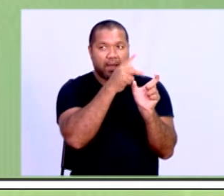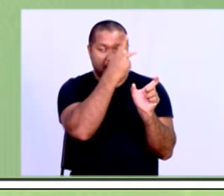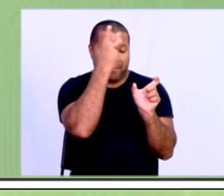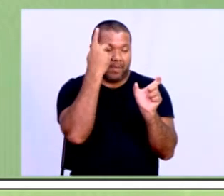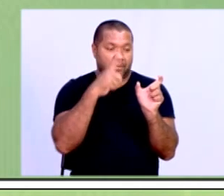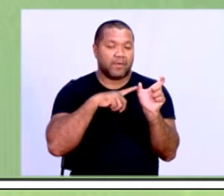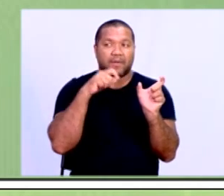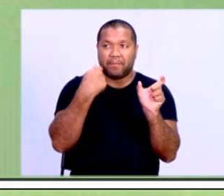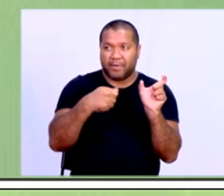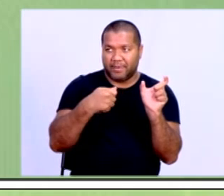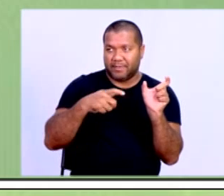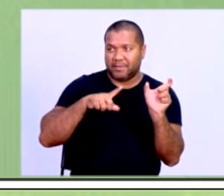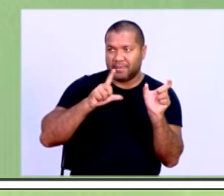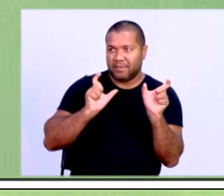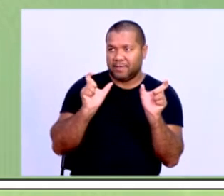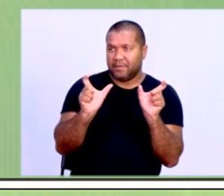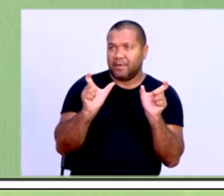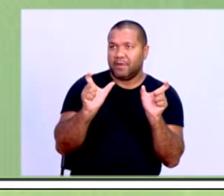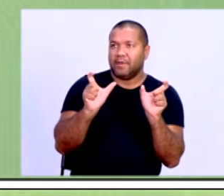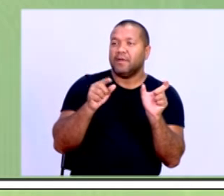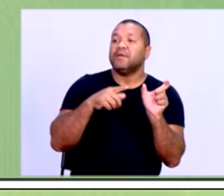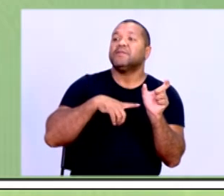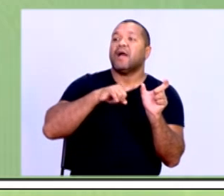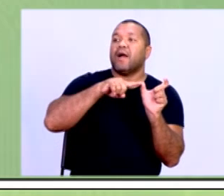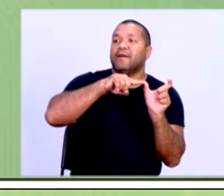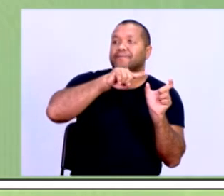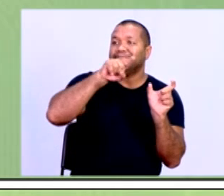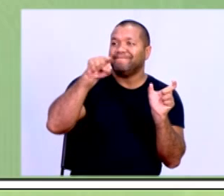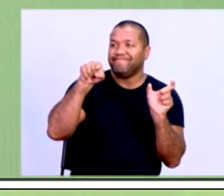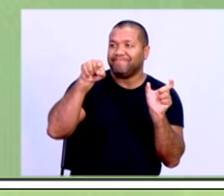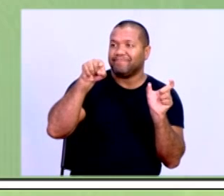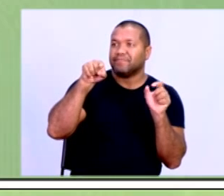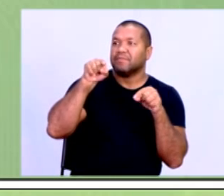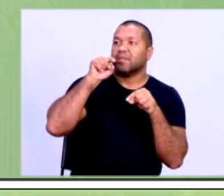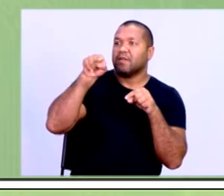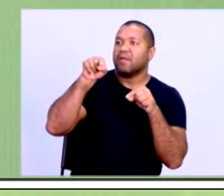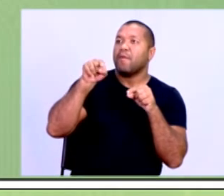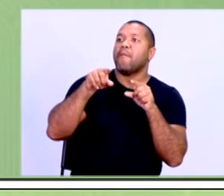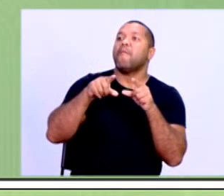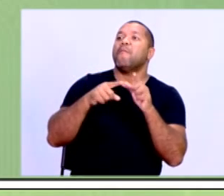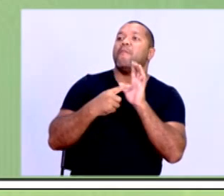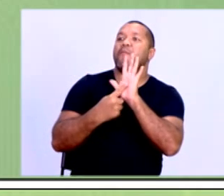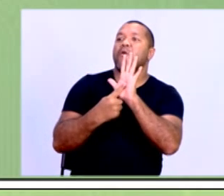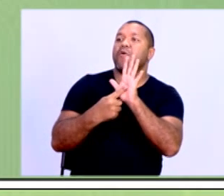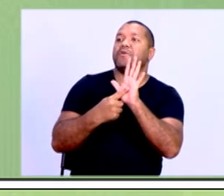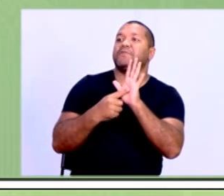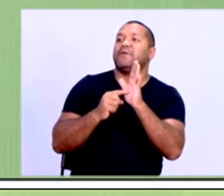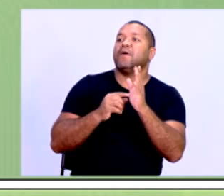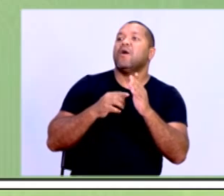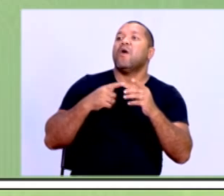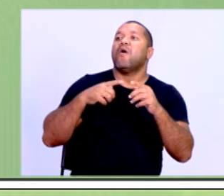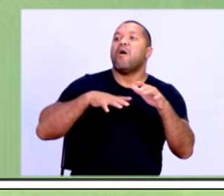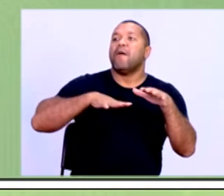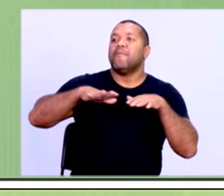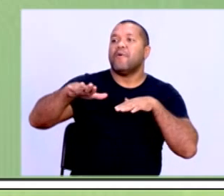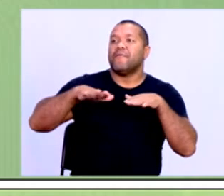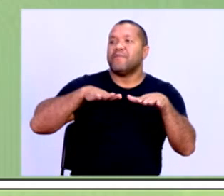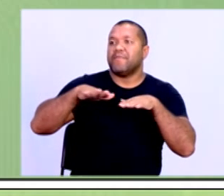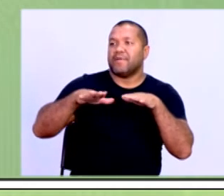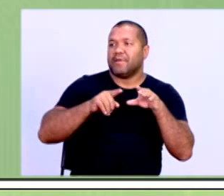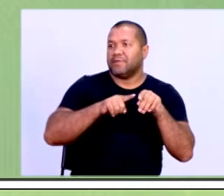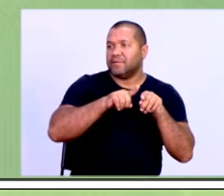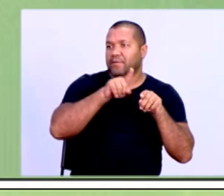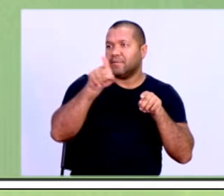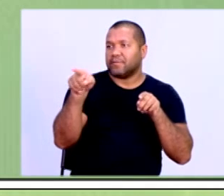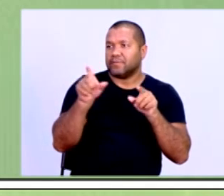quadrado. A minha seta, que representa o fluxo de dados, que o cliente está realizando o